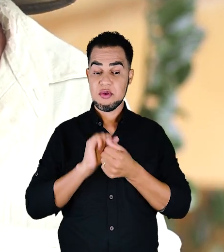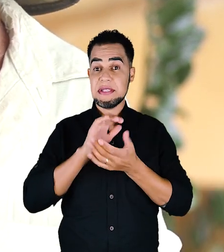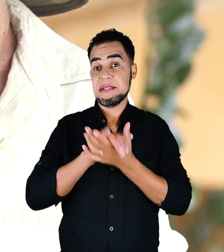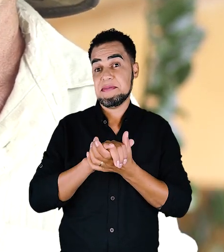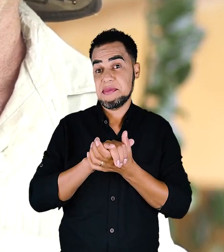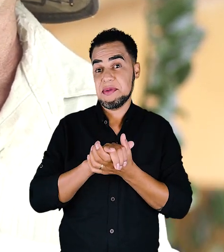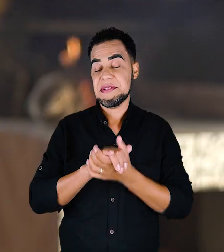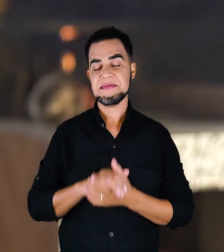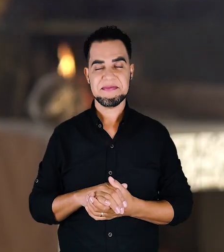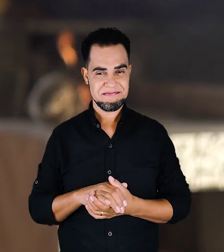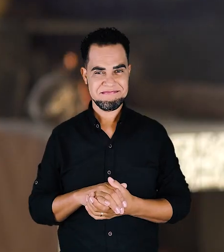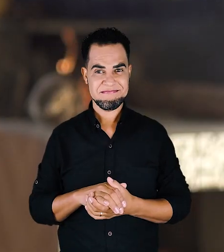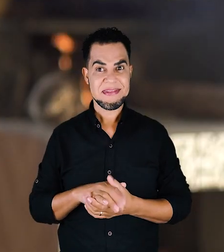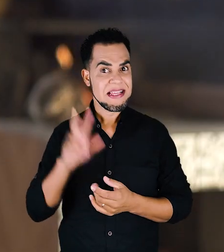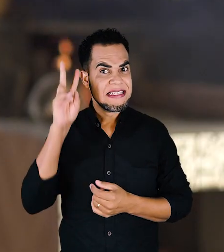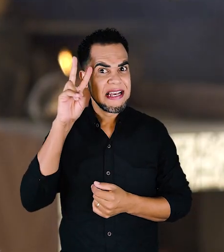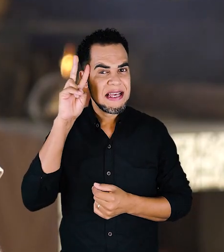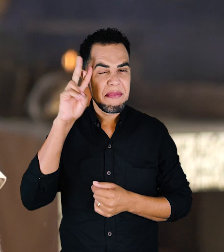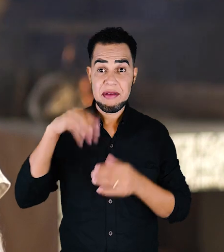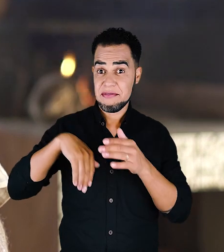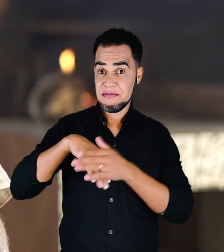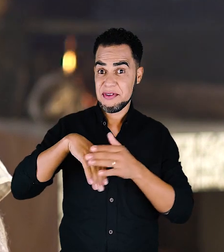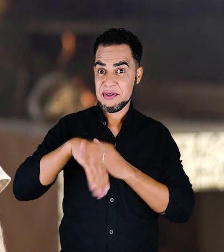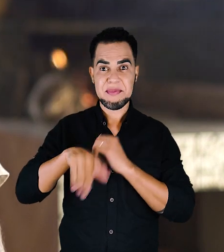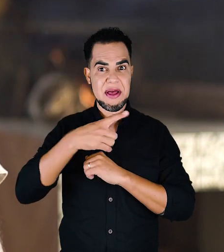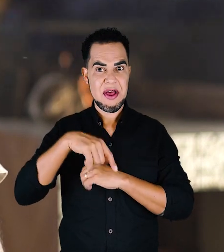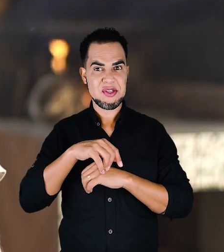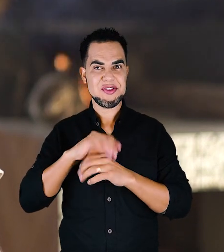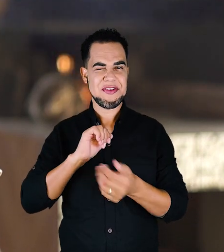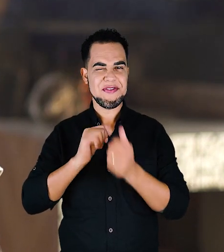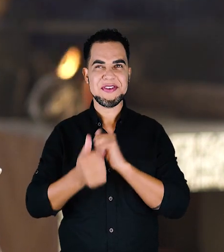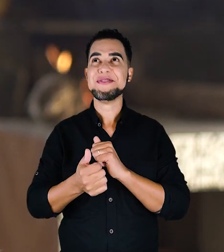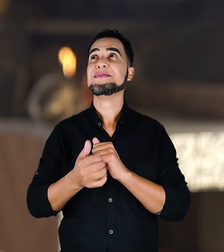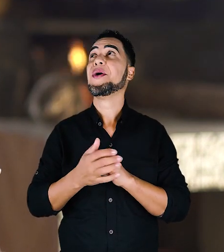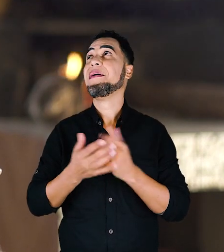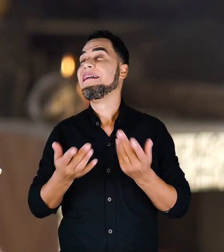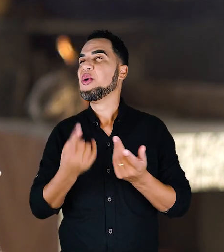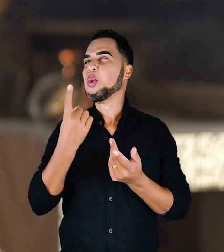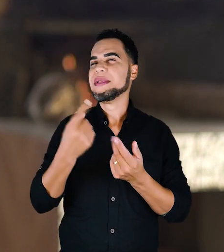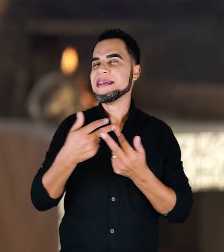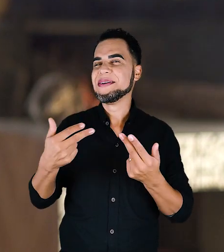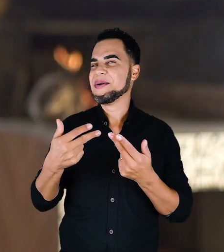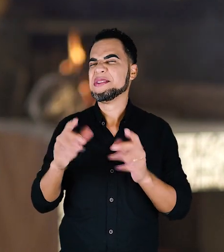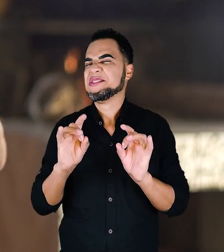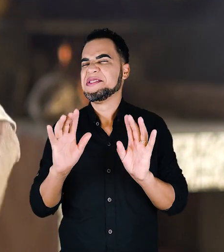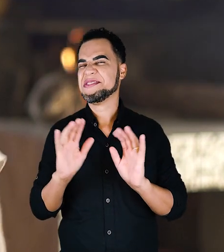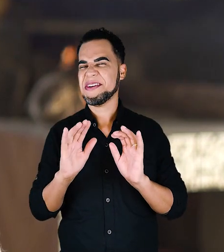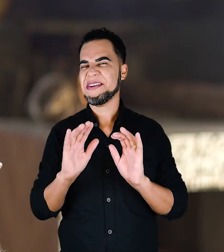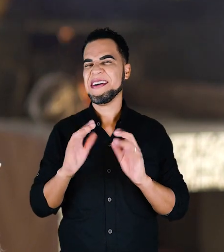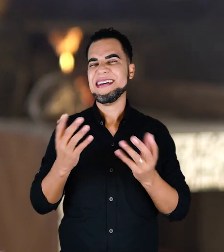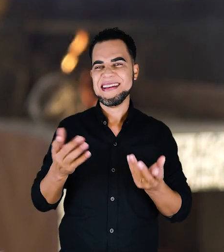minha esposa. A gente não tem mais recordação, futebol, né? A gente jogava bola, tudo, coisa lá, a única coisa assim,